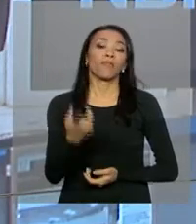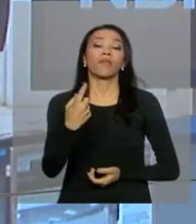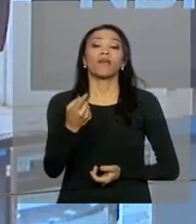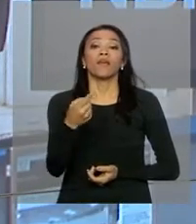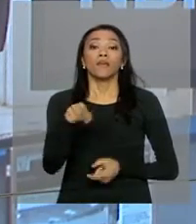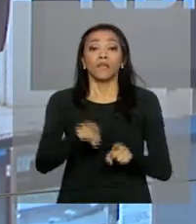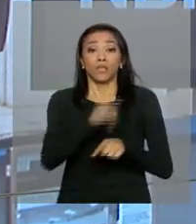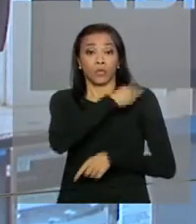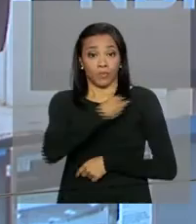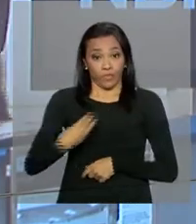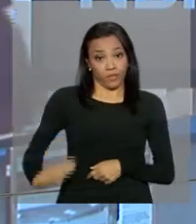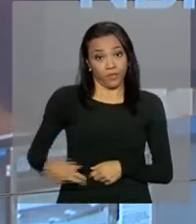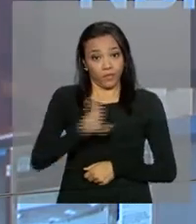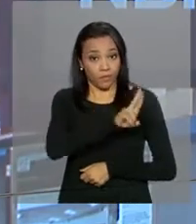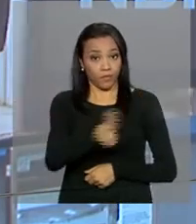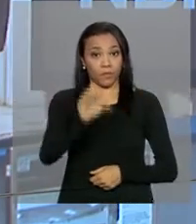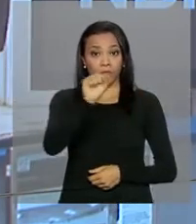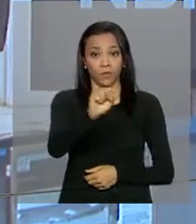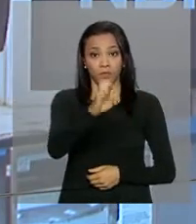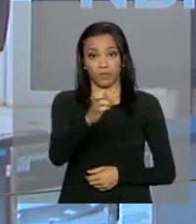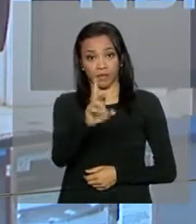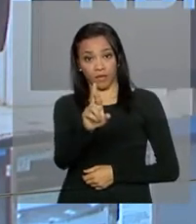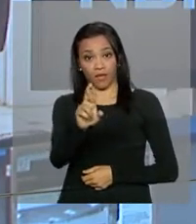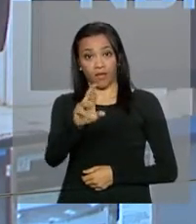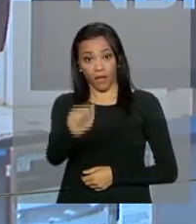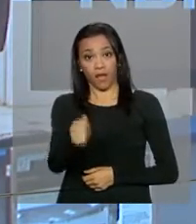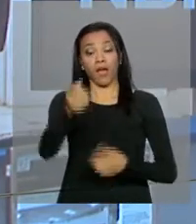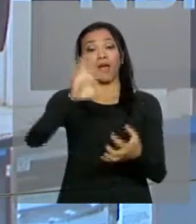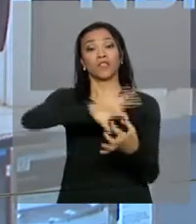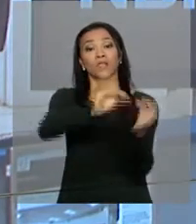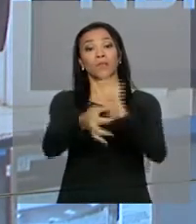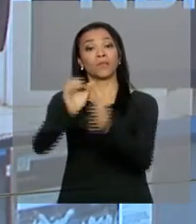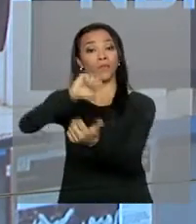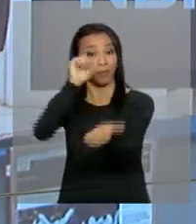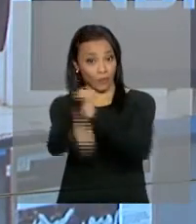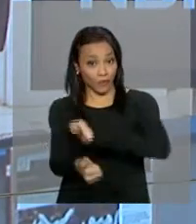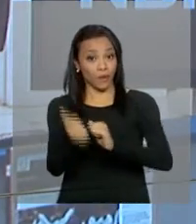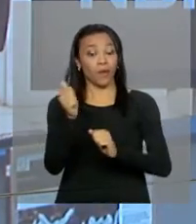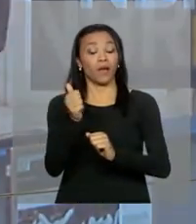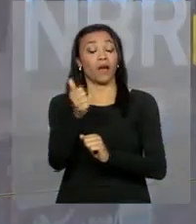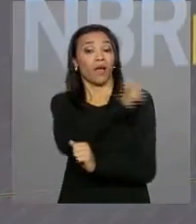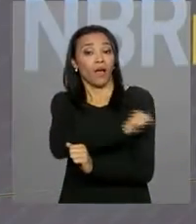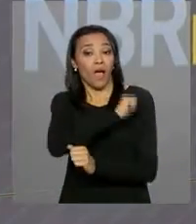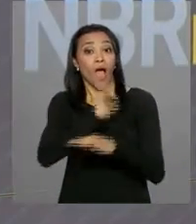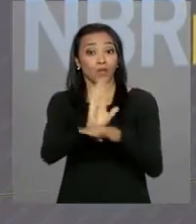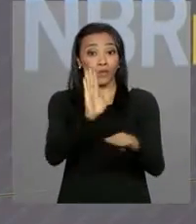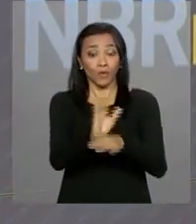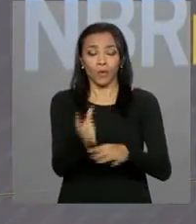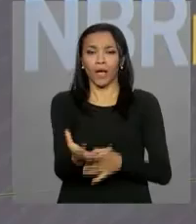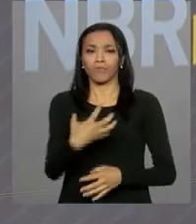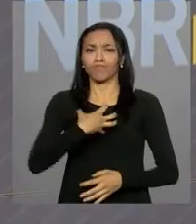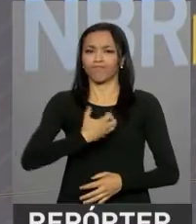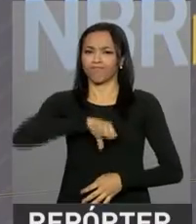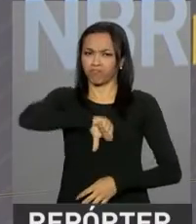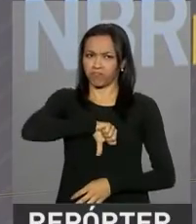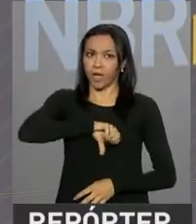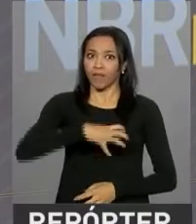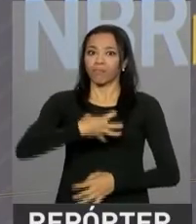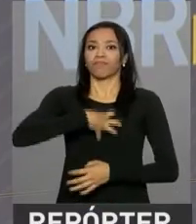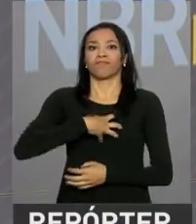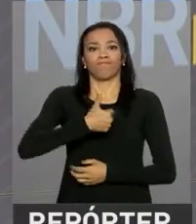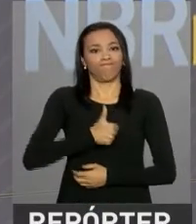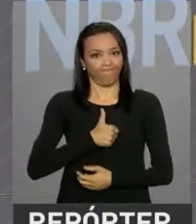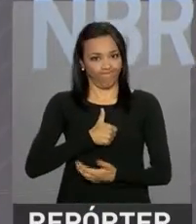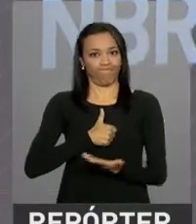ministro das relações exteriores josé serra disse que as olimpíadas do rio de janeiro ajudaram a melhorar a autoestima do povo brasileiro ele